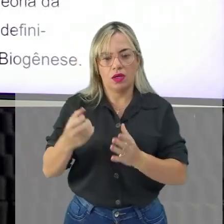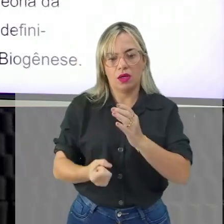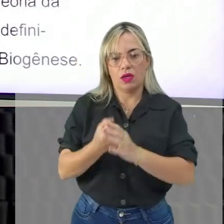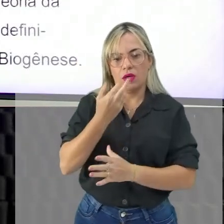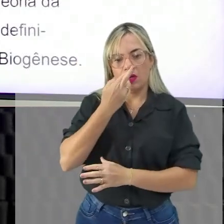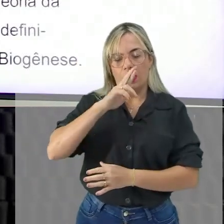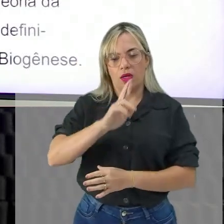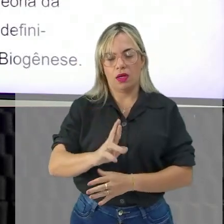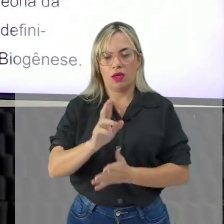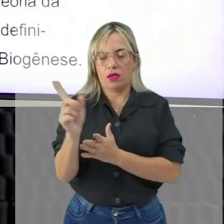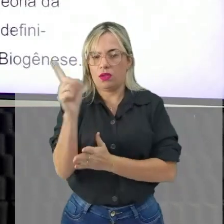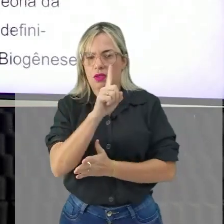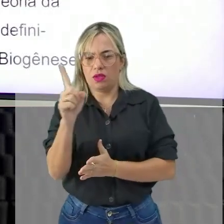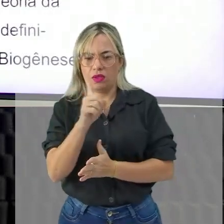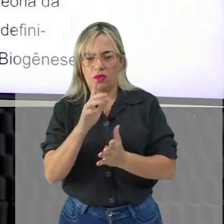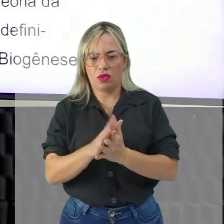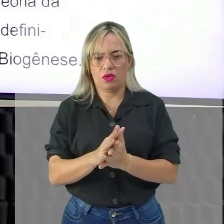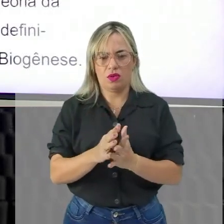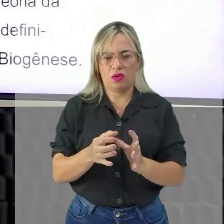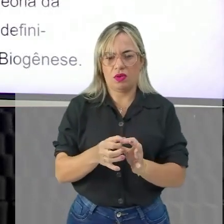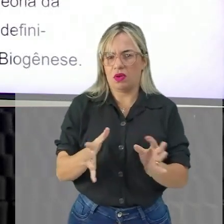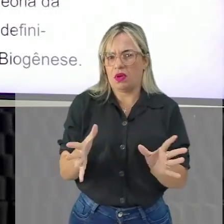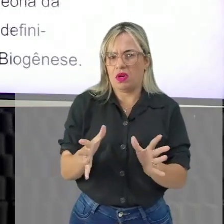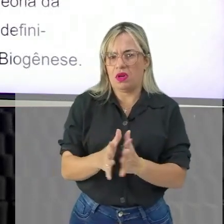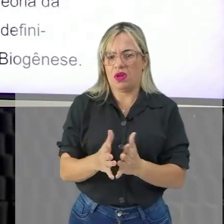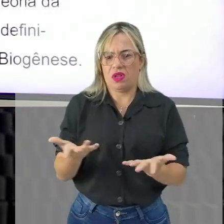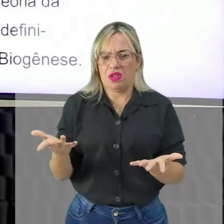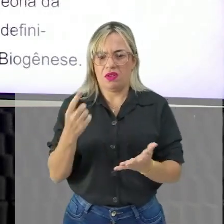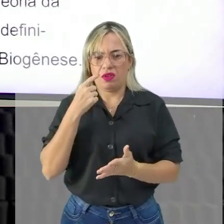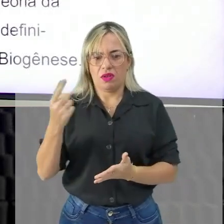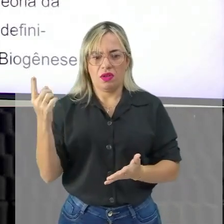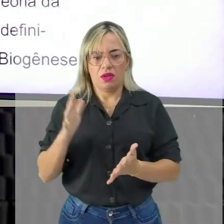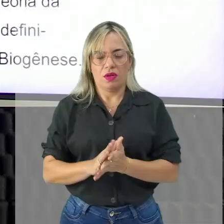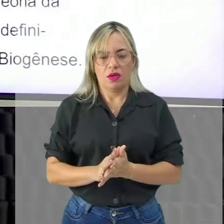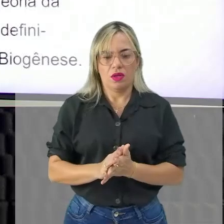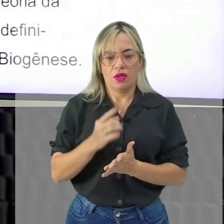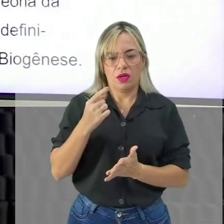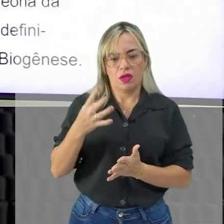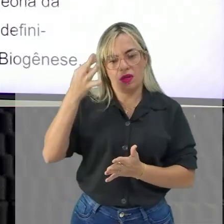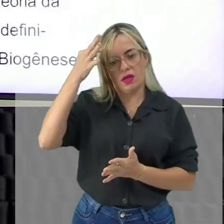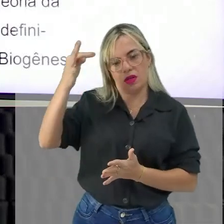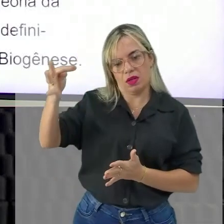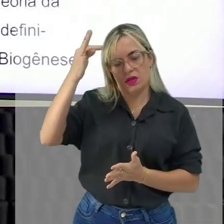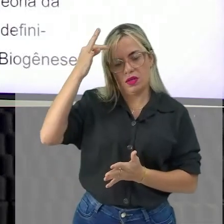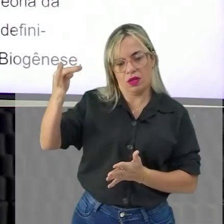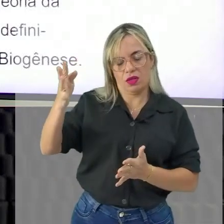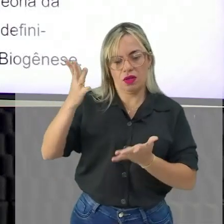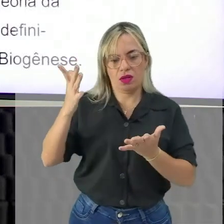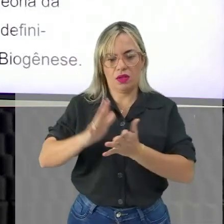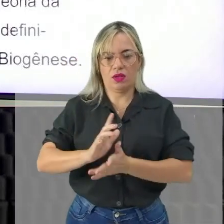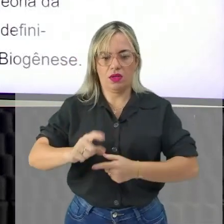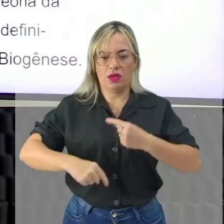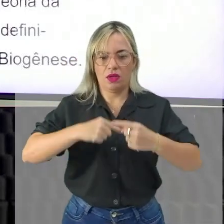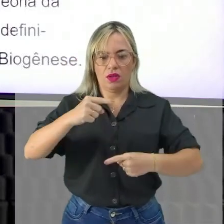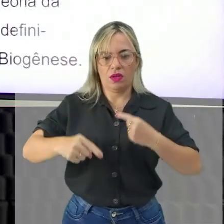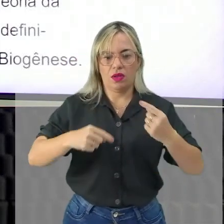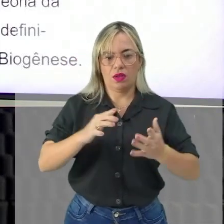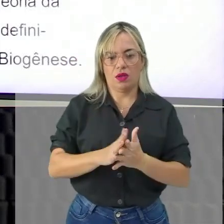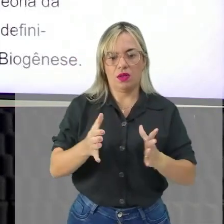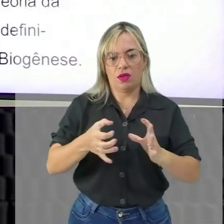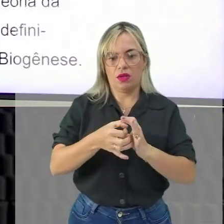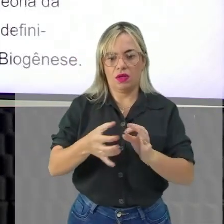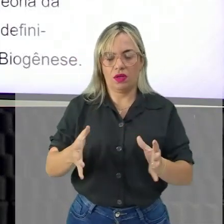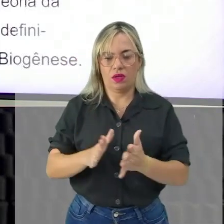não surgiam de forma espontânea. Com isso, a teoria da geração espontânea foi